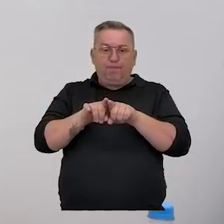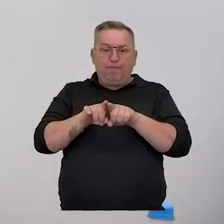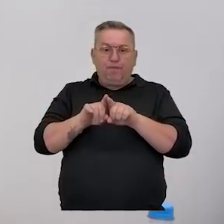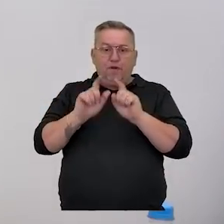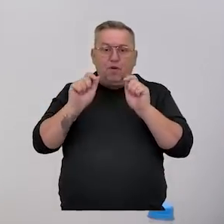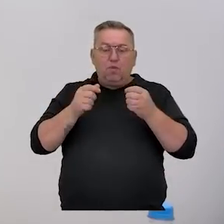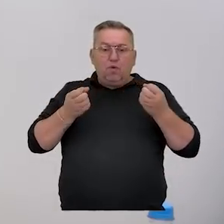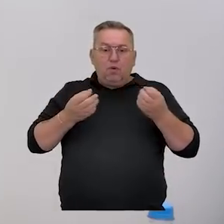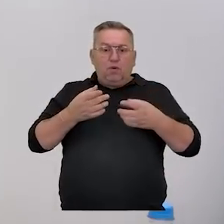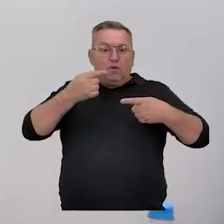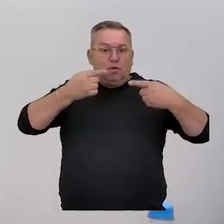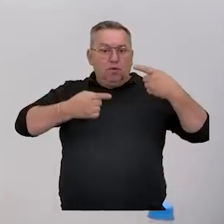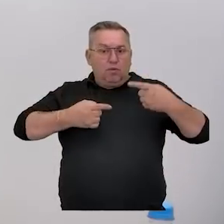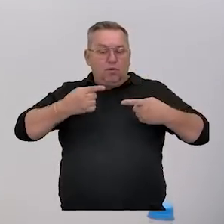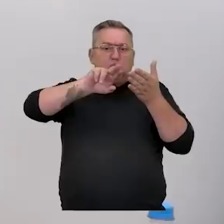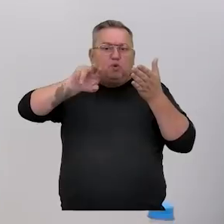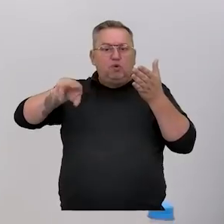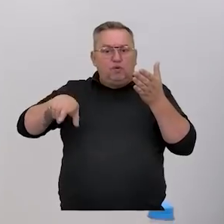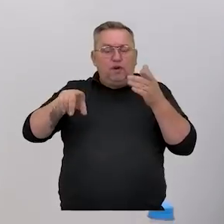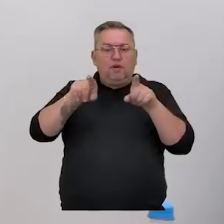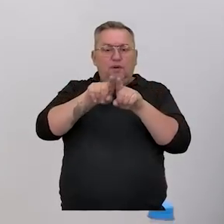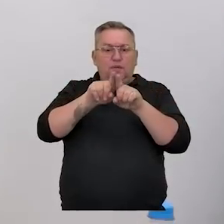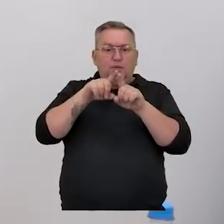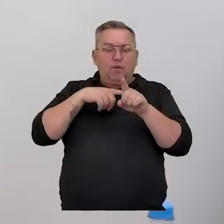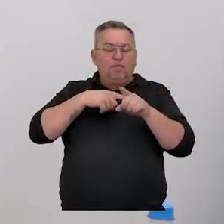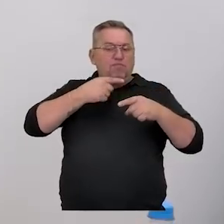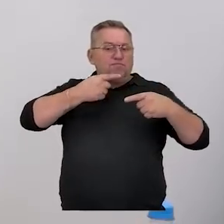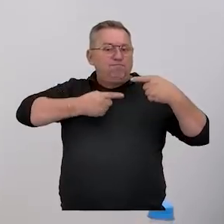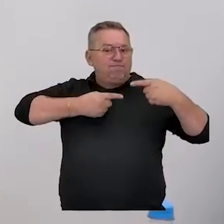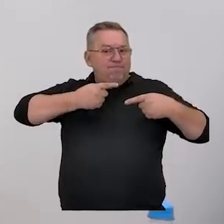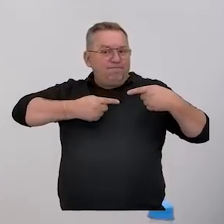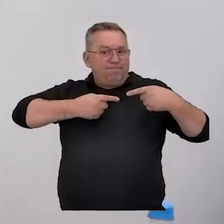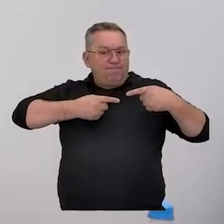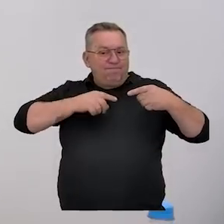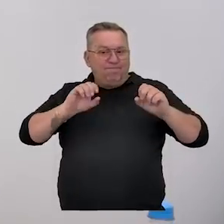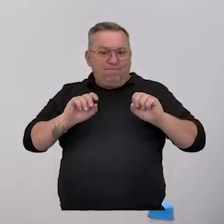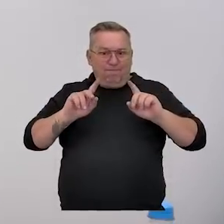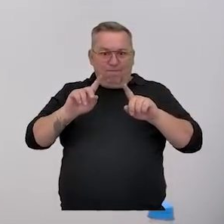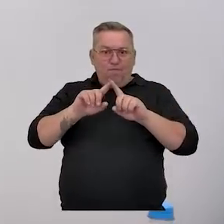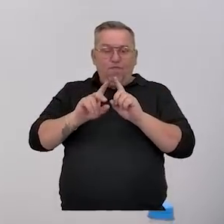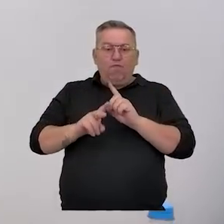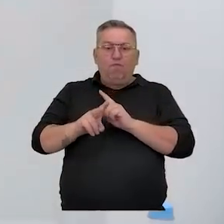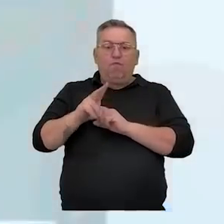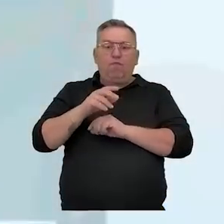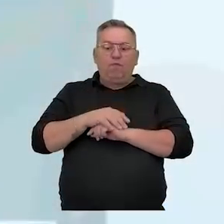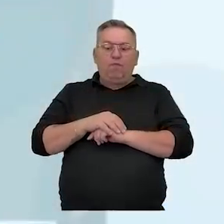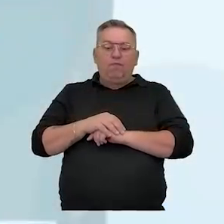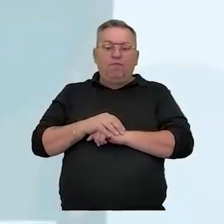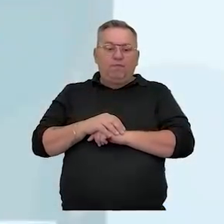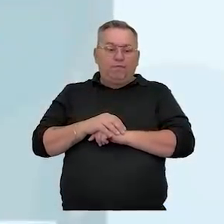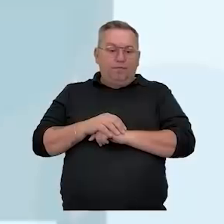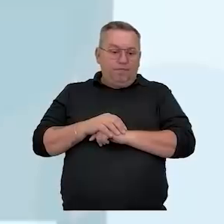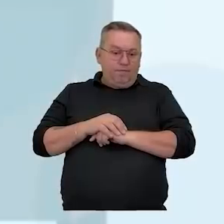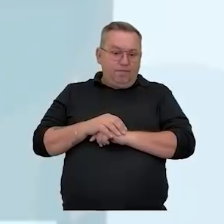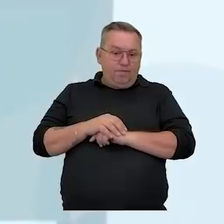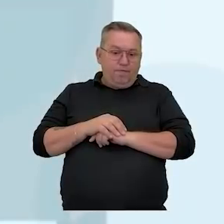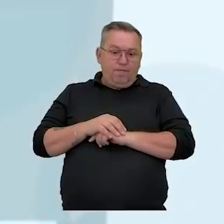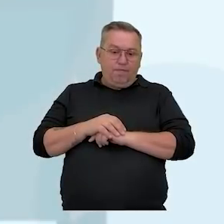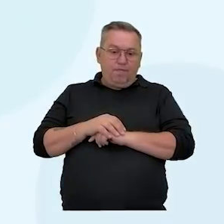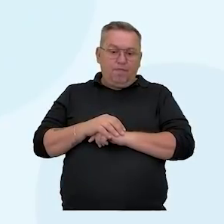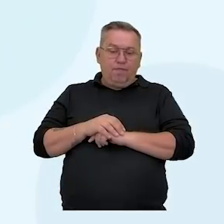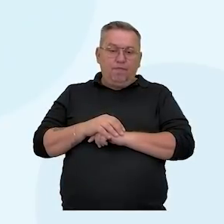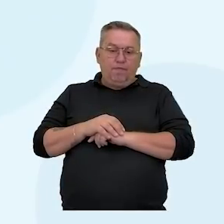estão colocando assim na questão da opinião, né? Aí apareceu o debate aqui. Da Pro Marli. Debate é discussão dando sua opinião